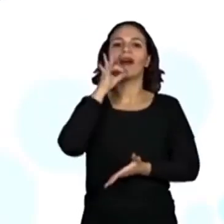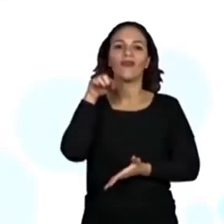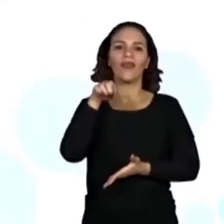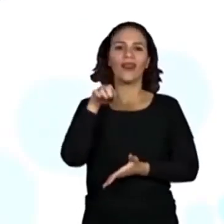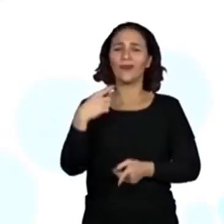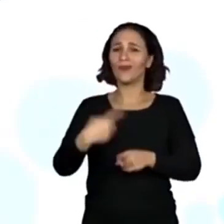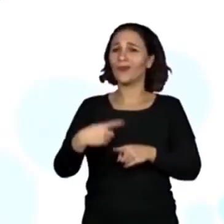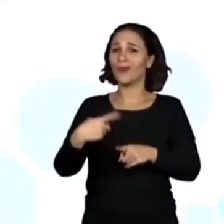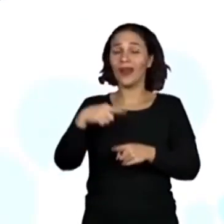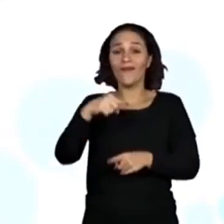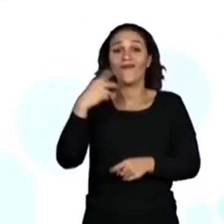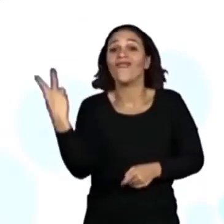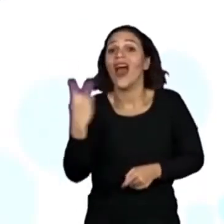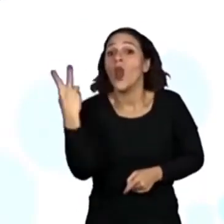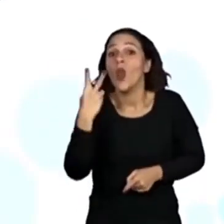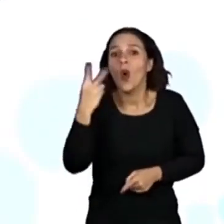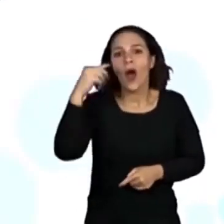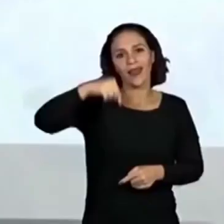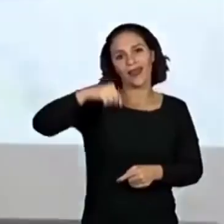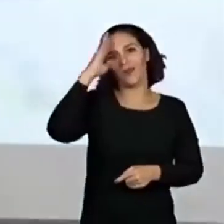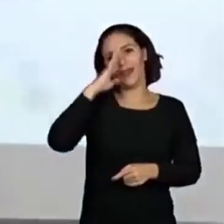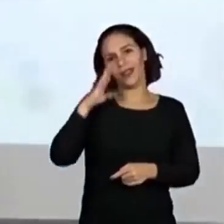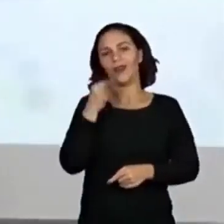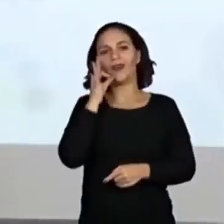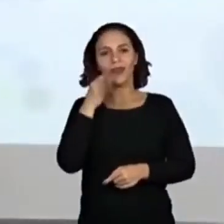produto extremamente valorizado aqui no Brasil.